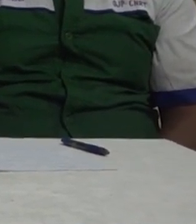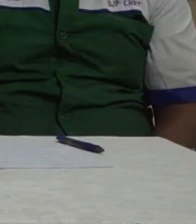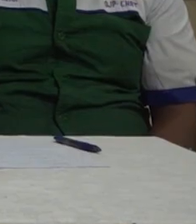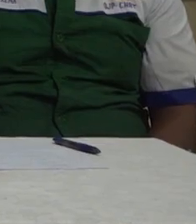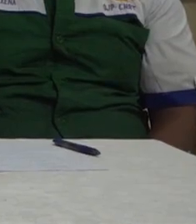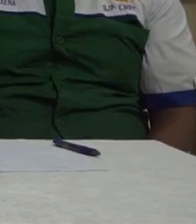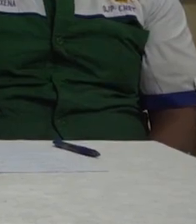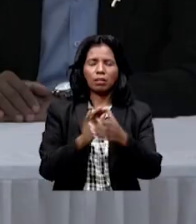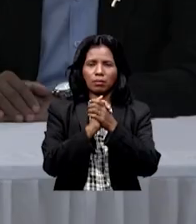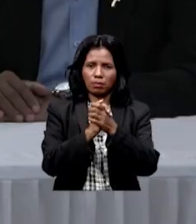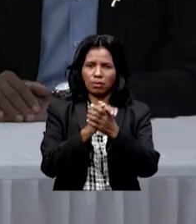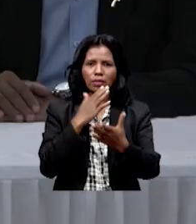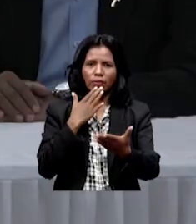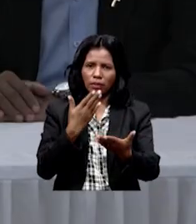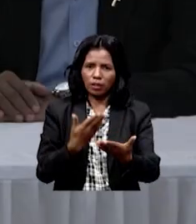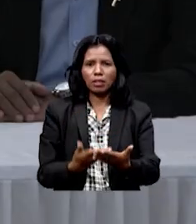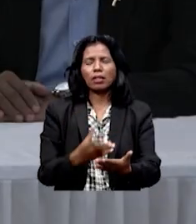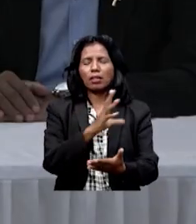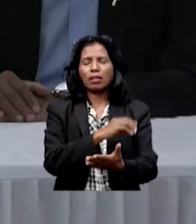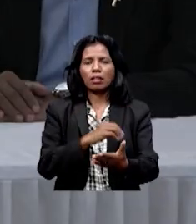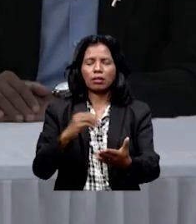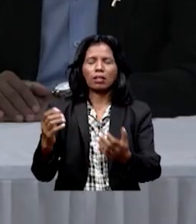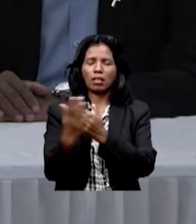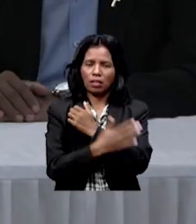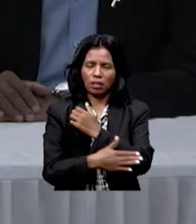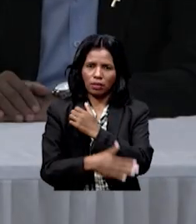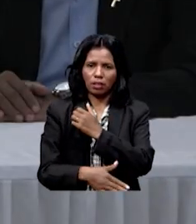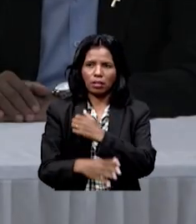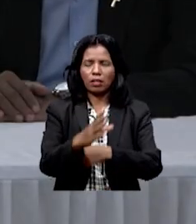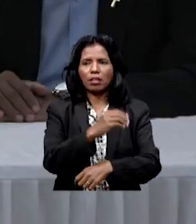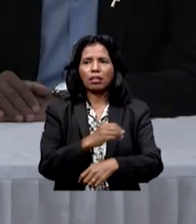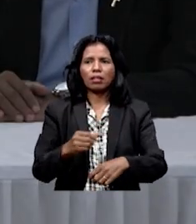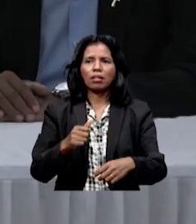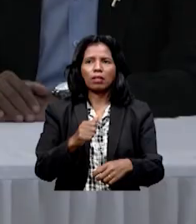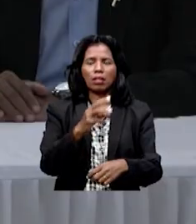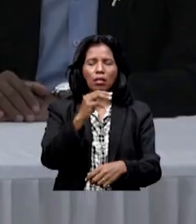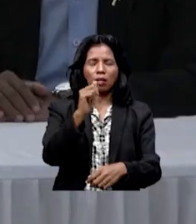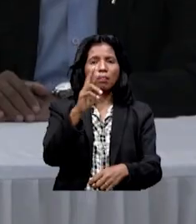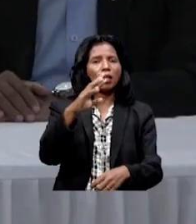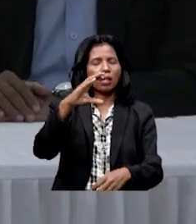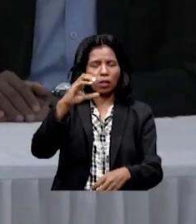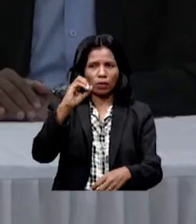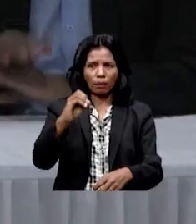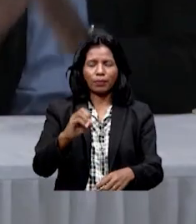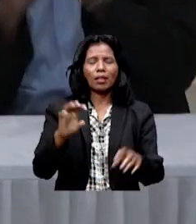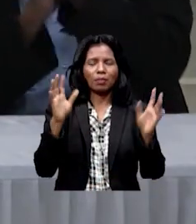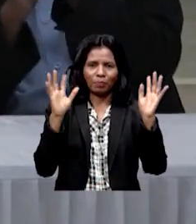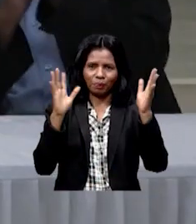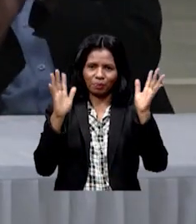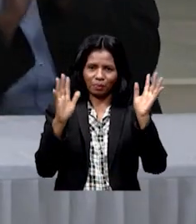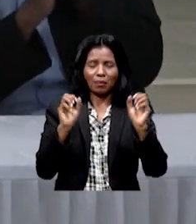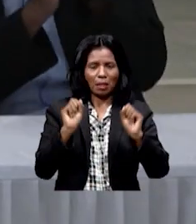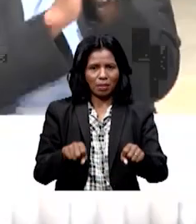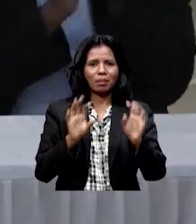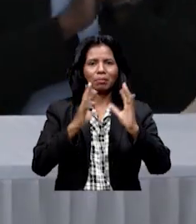ita hotu hadome. Resultado nomeação ne anuncia Rússia presidente Conferência Episcopal Timorense, Dom Virgílio